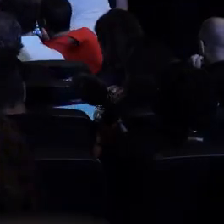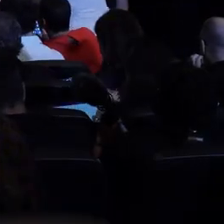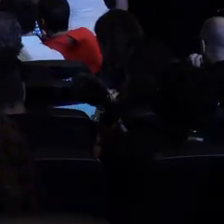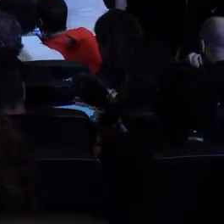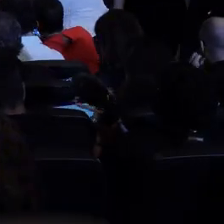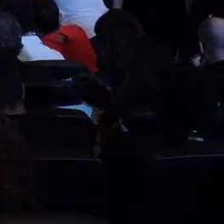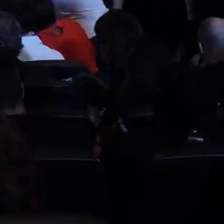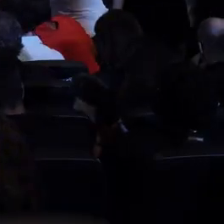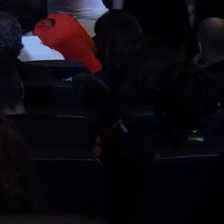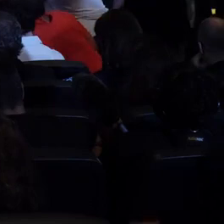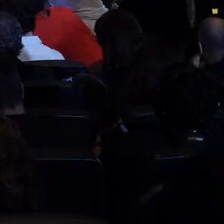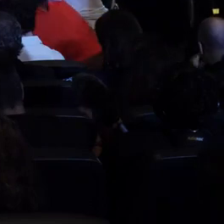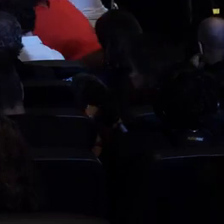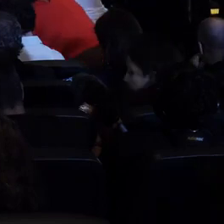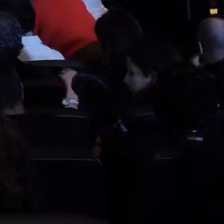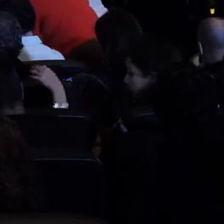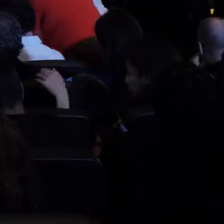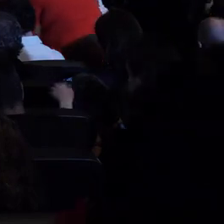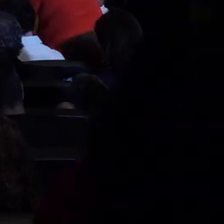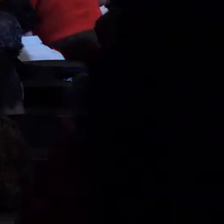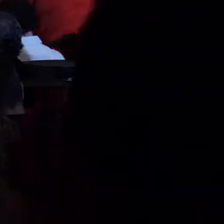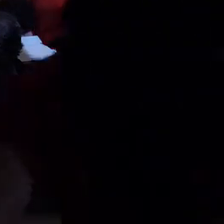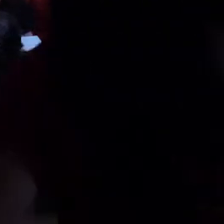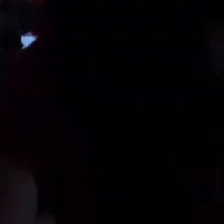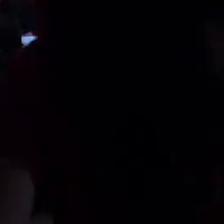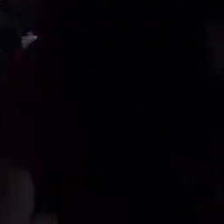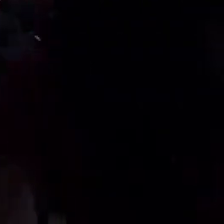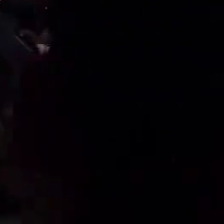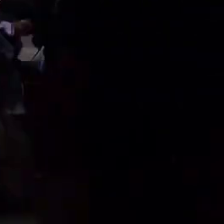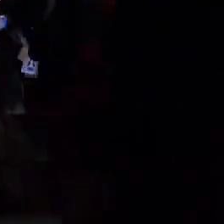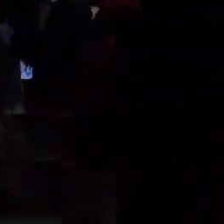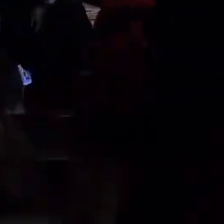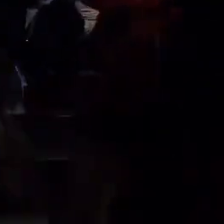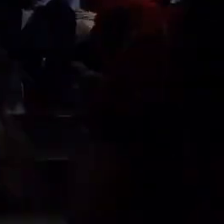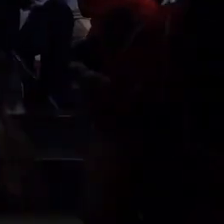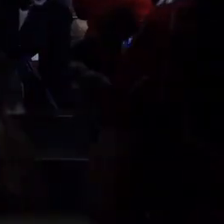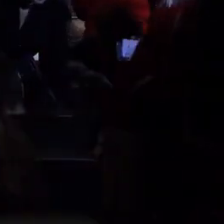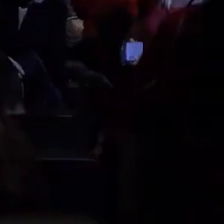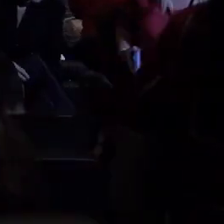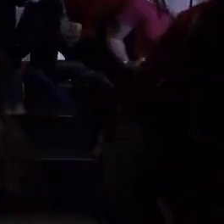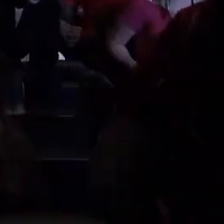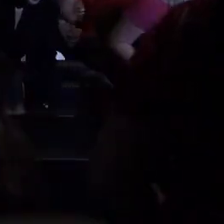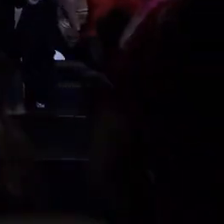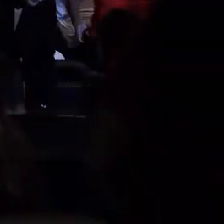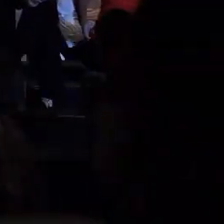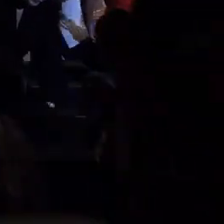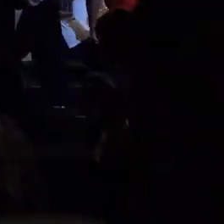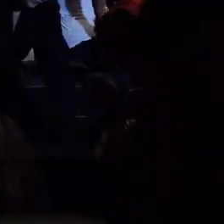Está encerrada essa cerimônia. Um bom dia a todas e todos.